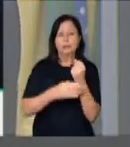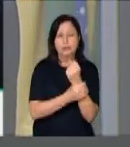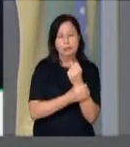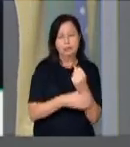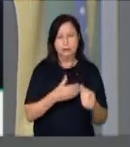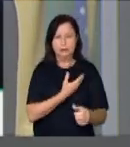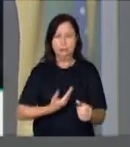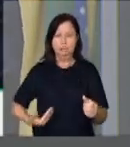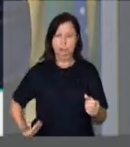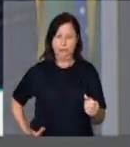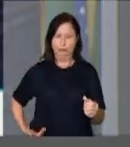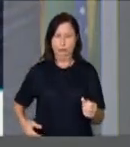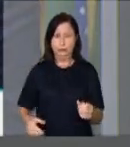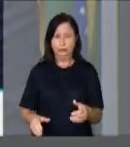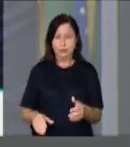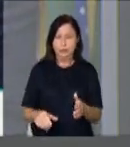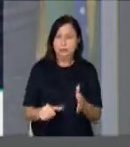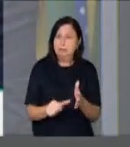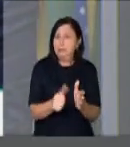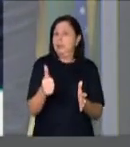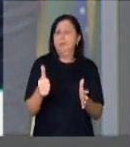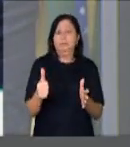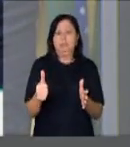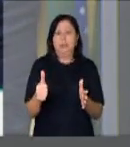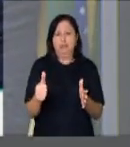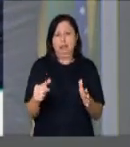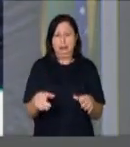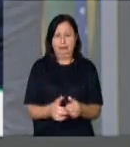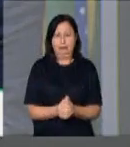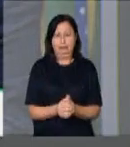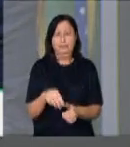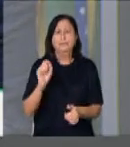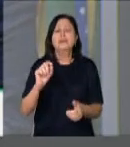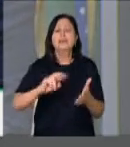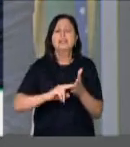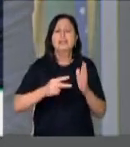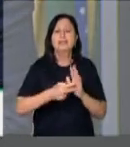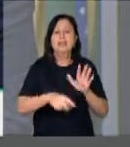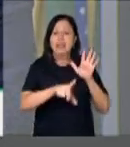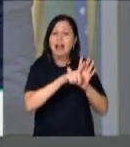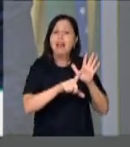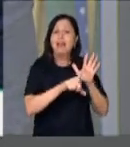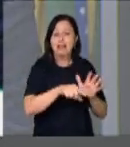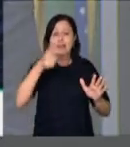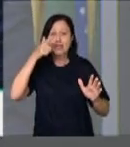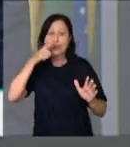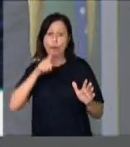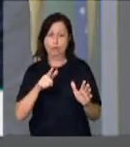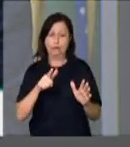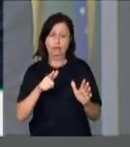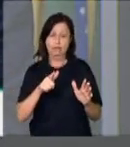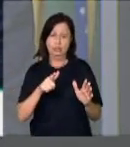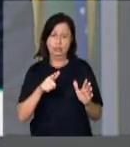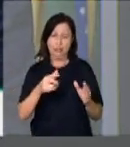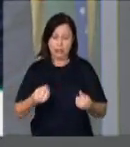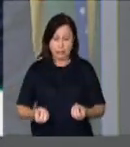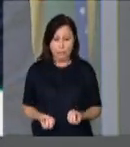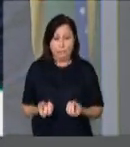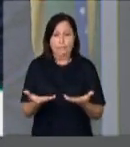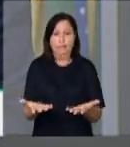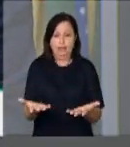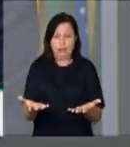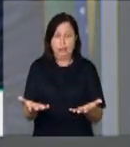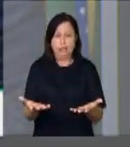foi a lei que nós votamos aqui pra exatamente dá condições de trabalho ao ministério da segurança pública